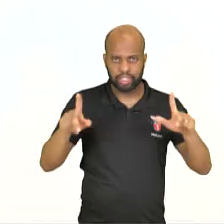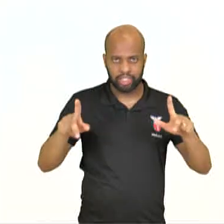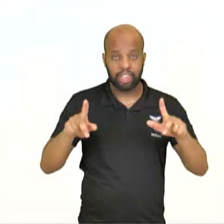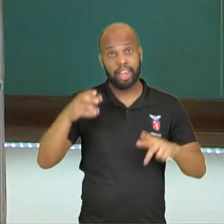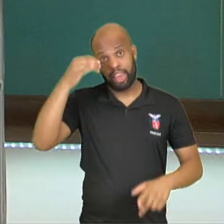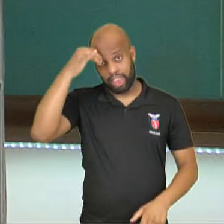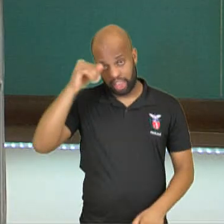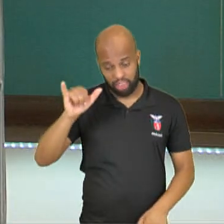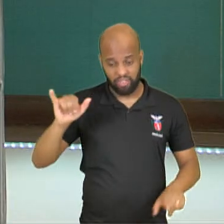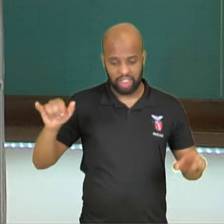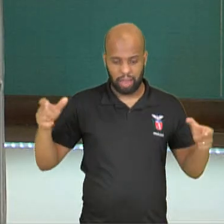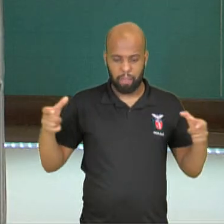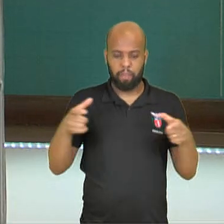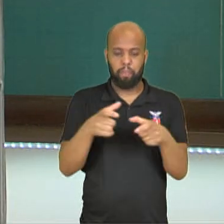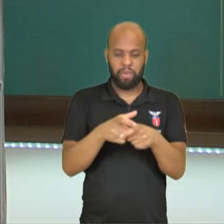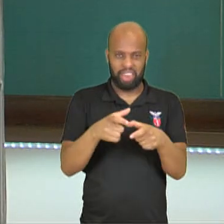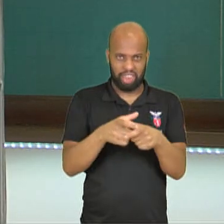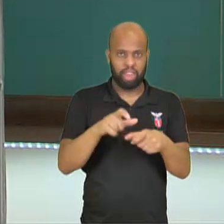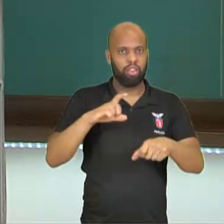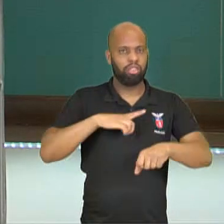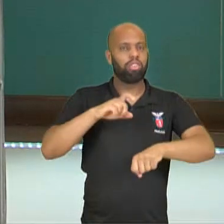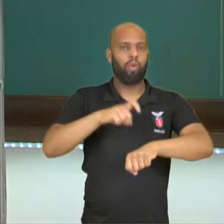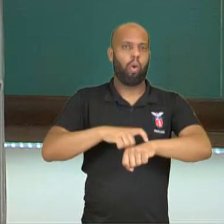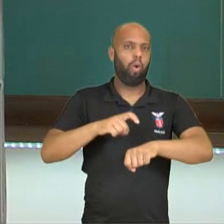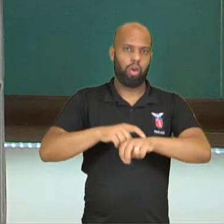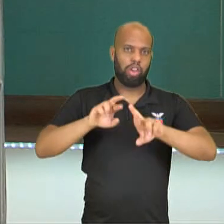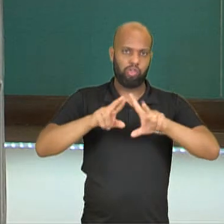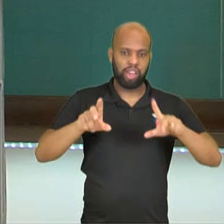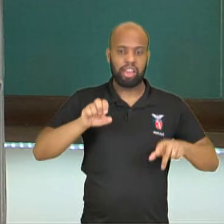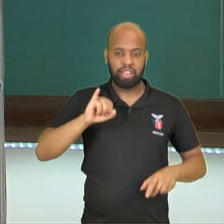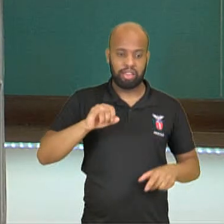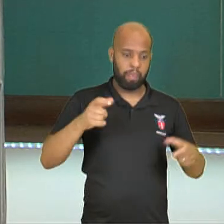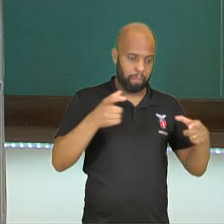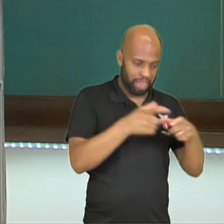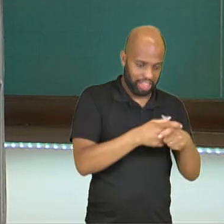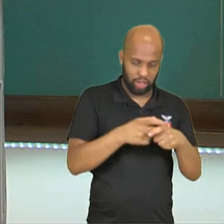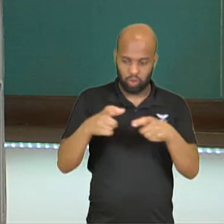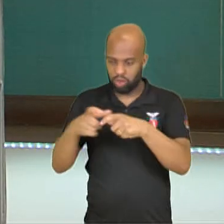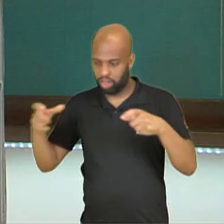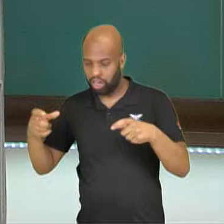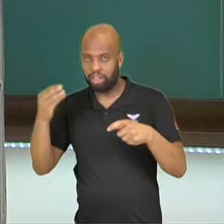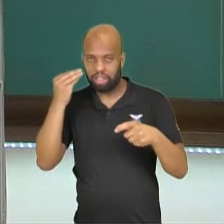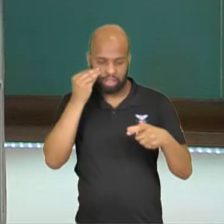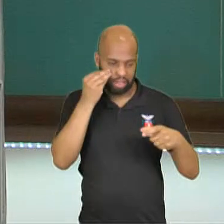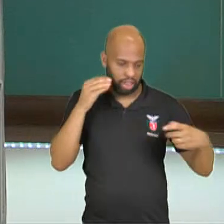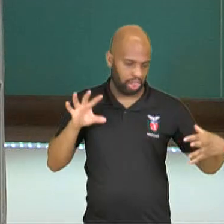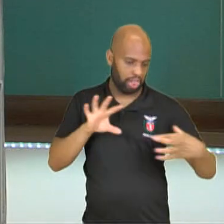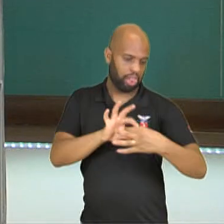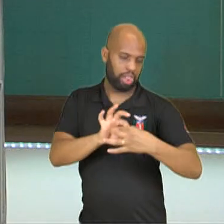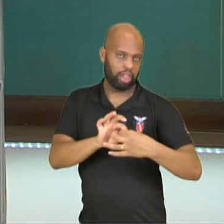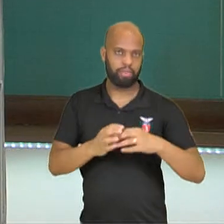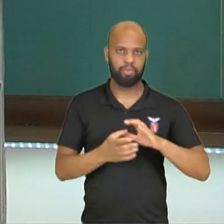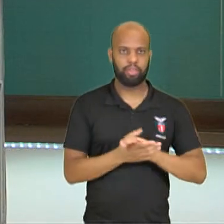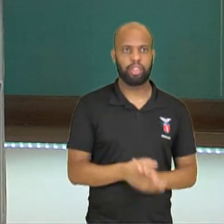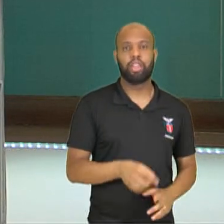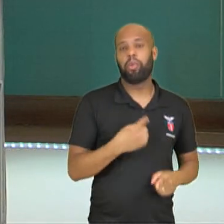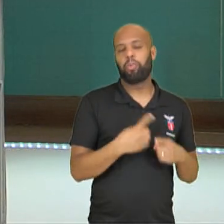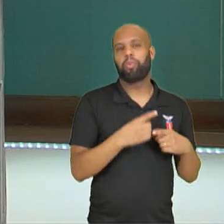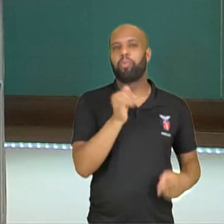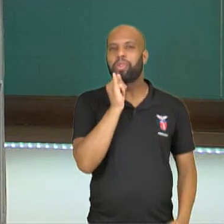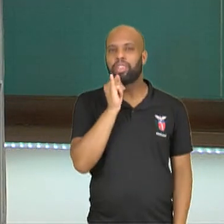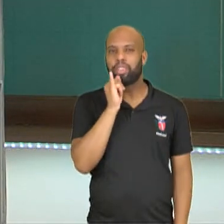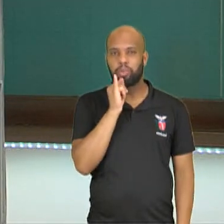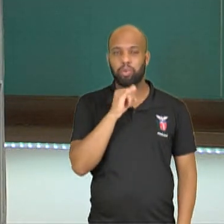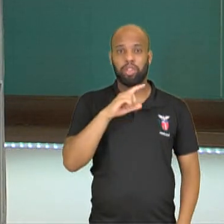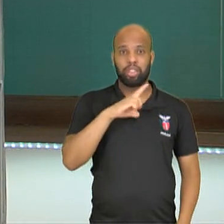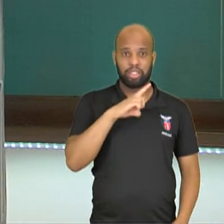gente falou dos fusos horários, da divisão da circunferência terrestre, que tem 360 graus, por 24